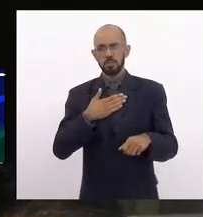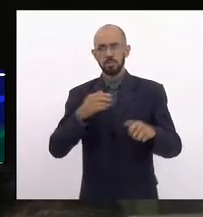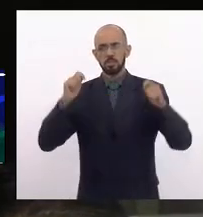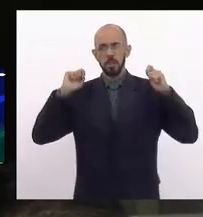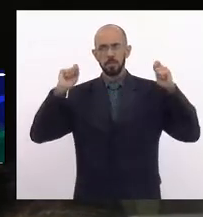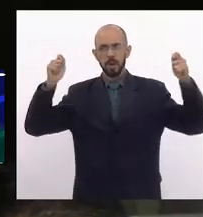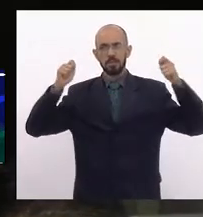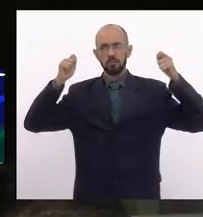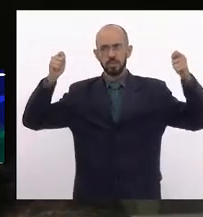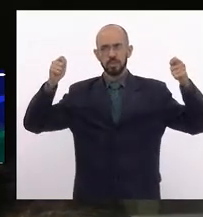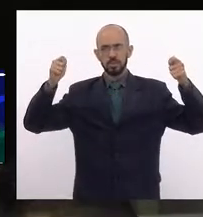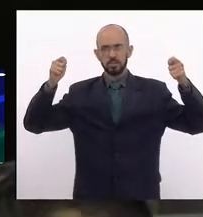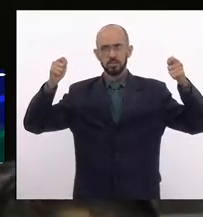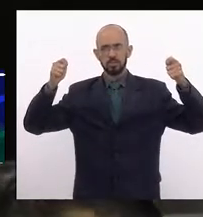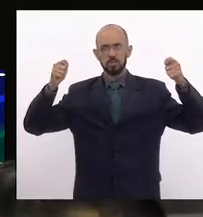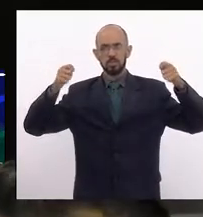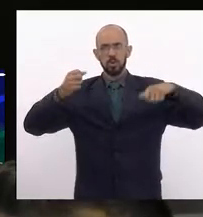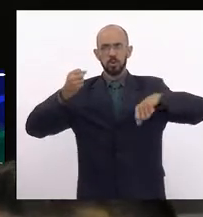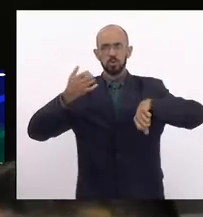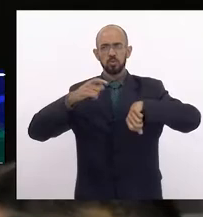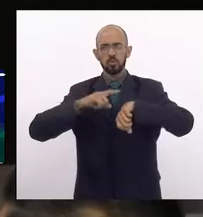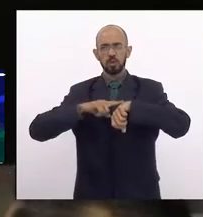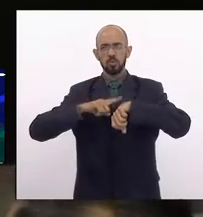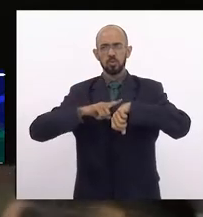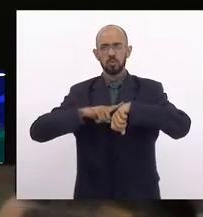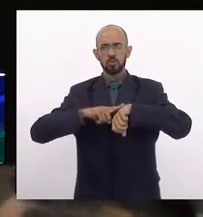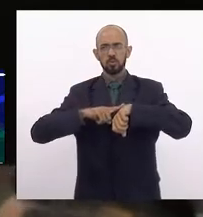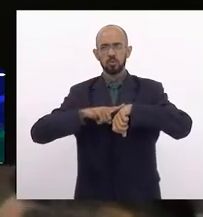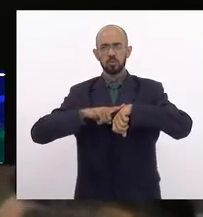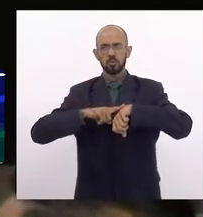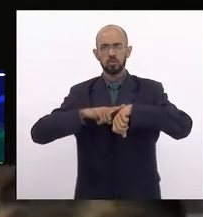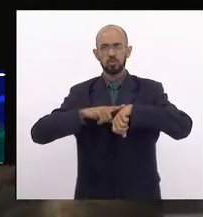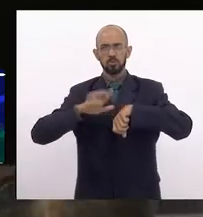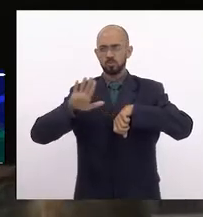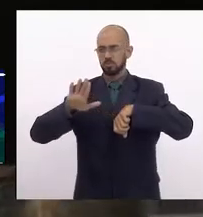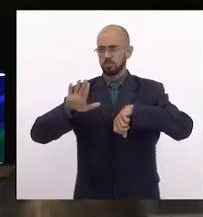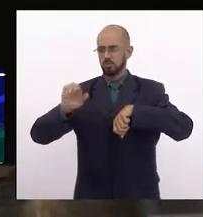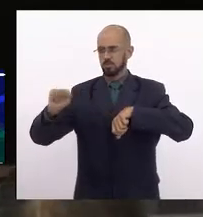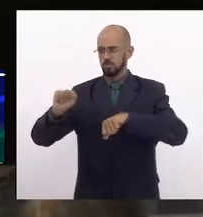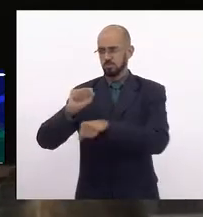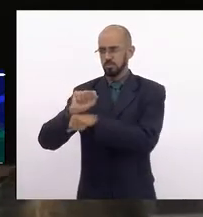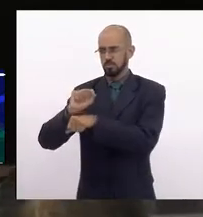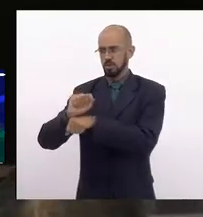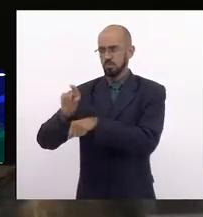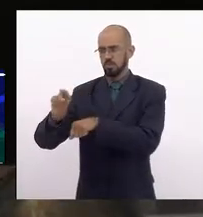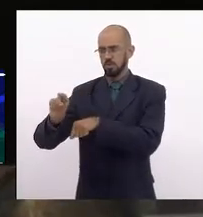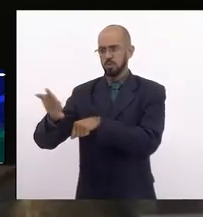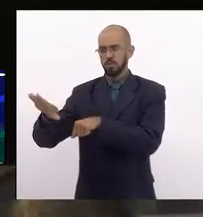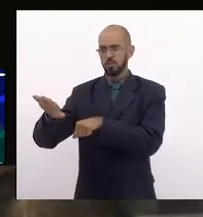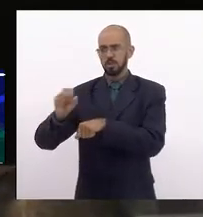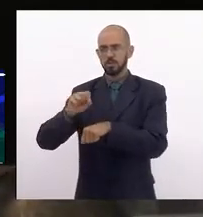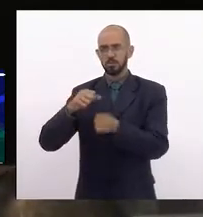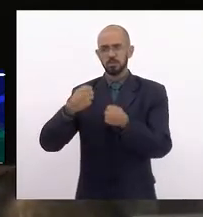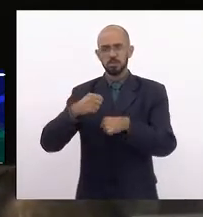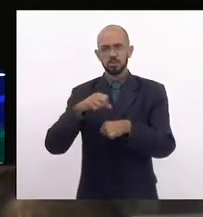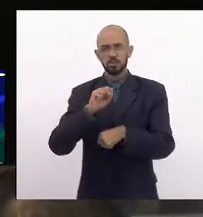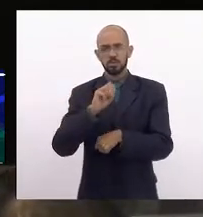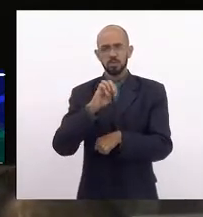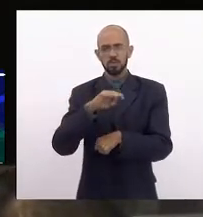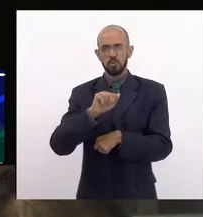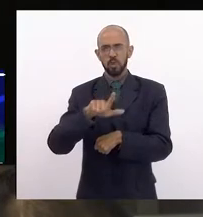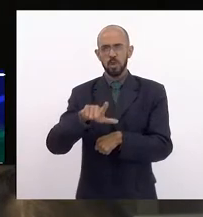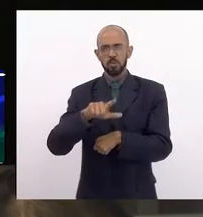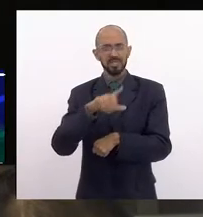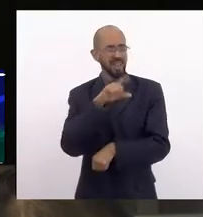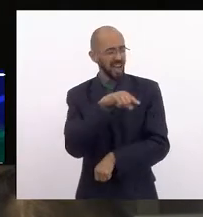manifestação contra isso eu eu vou Vai trocando sem botar o Samuel para falar eu presente mais é muito rápido por